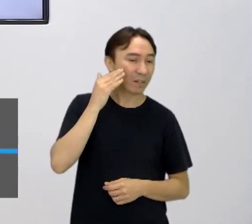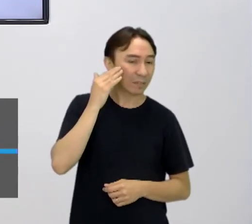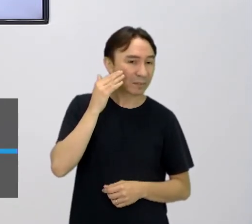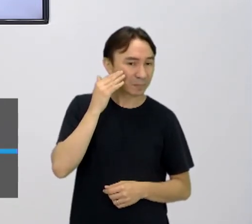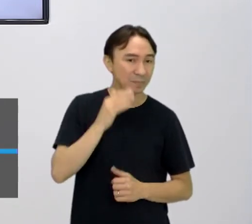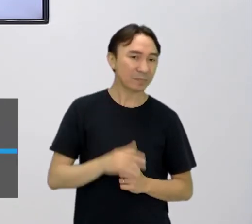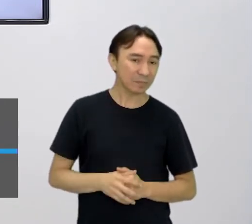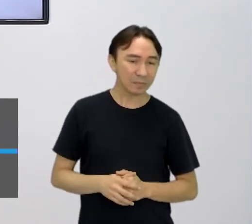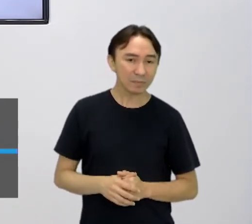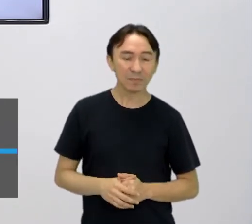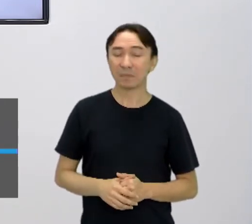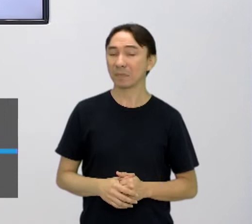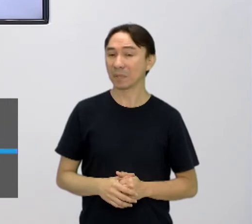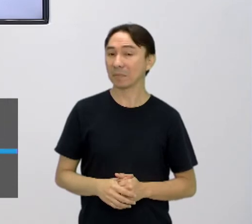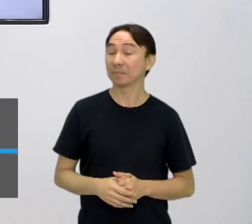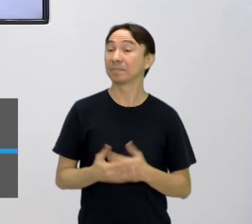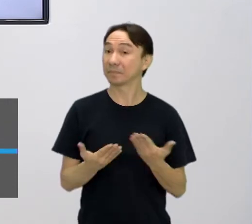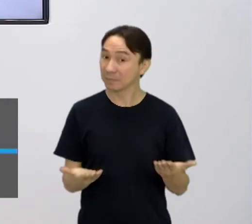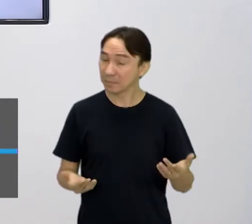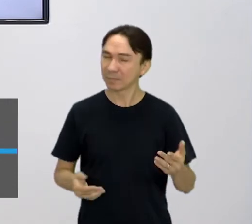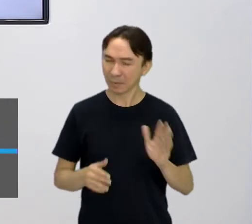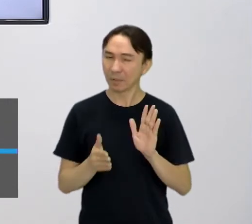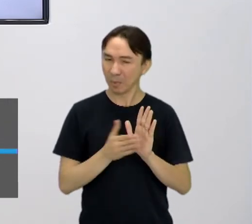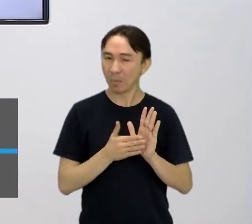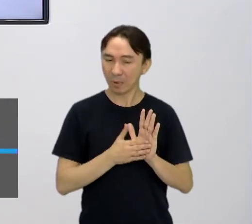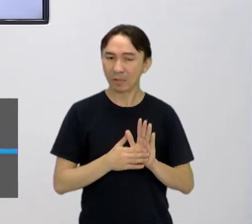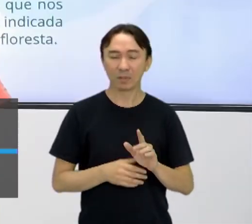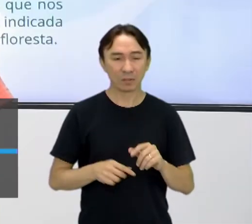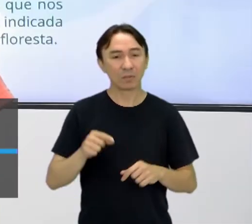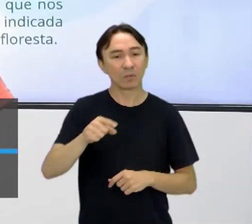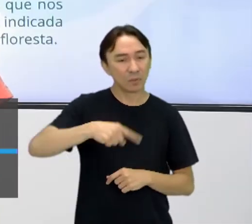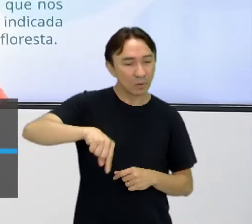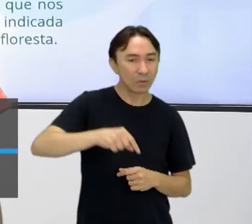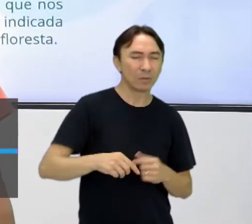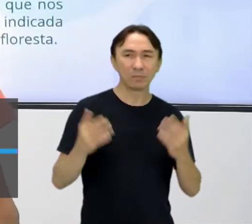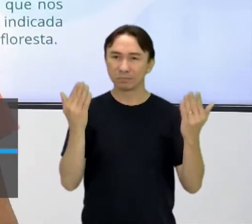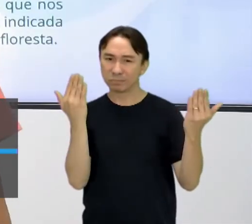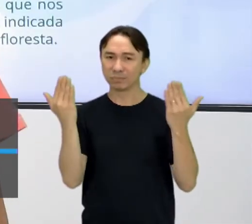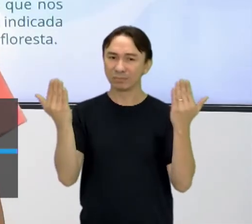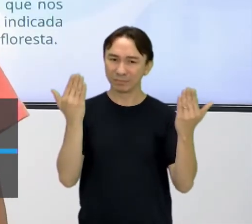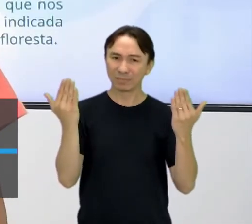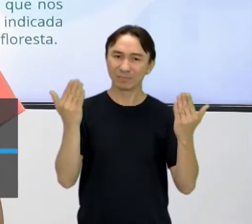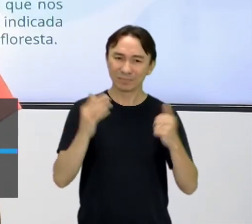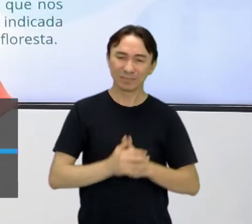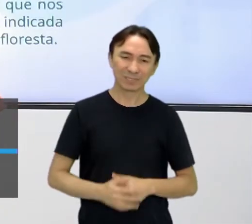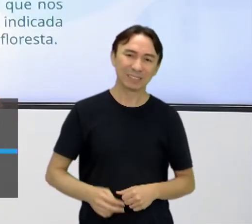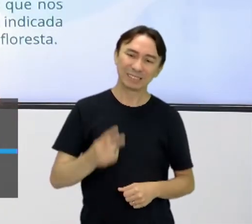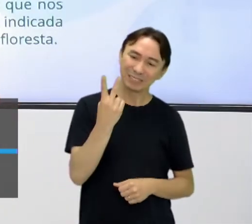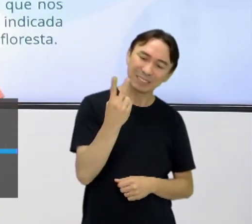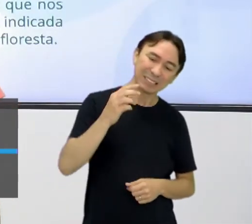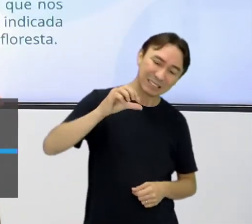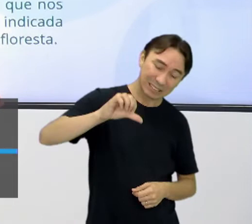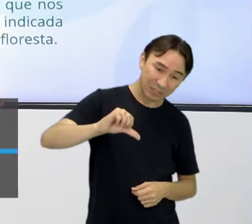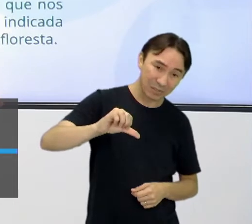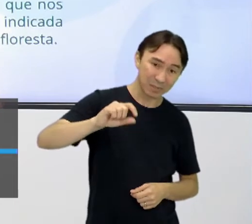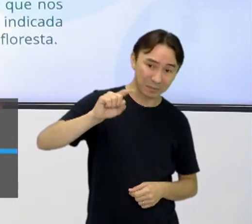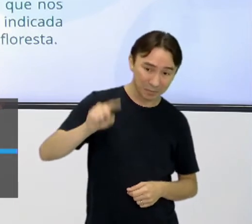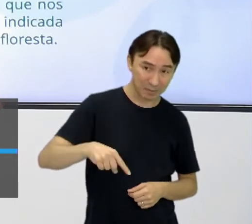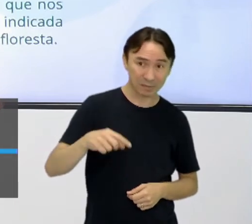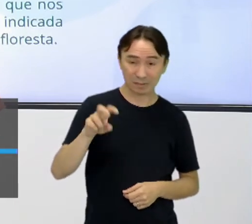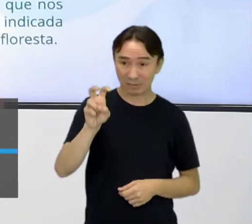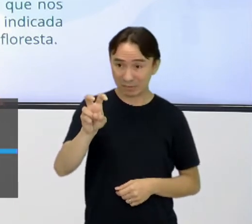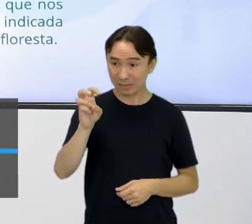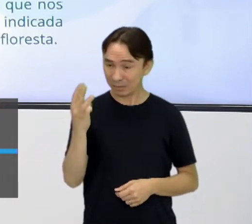a ideia, é essa a proposta. E aí a gente tem um parâmetro para comparar. Foi muito? Gente, 29,5% em qualquer